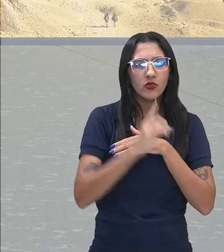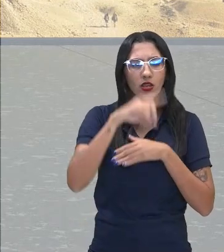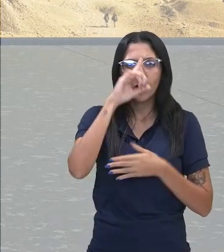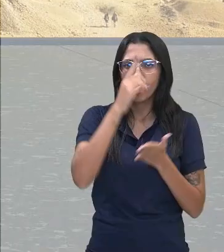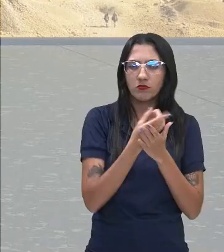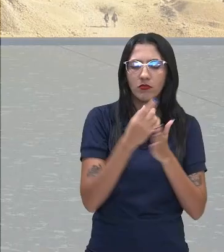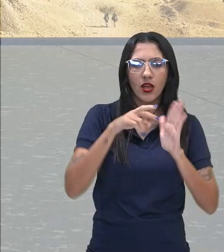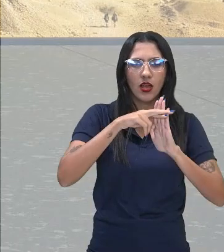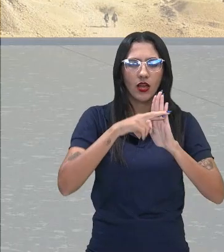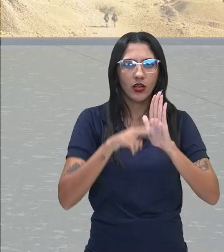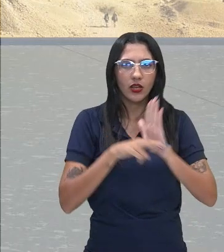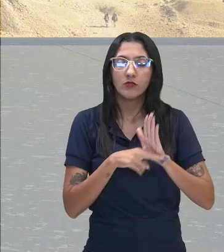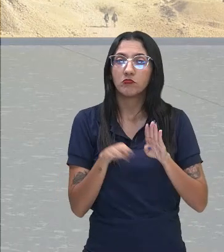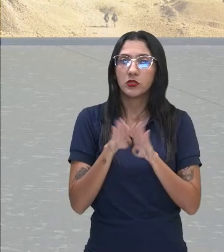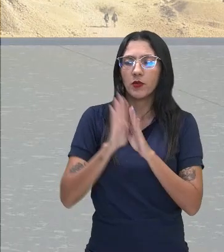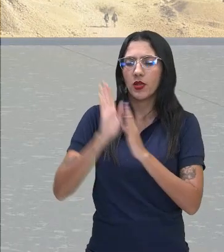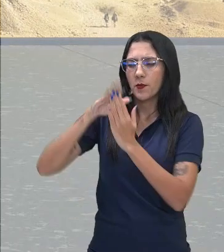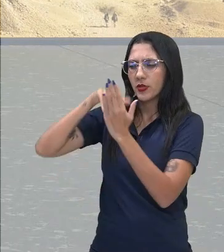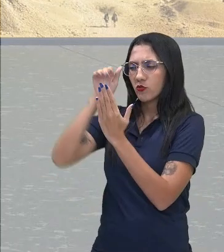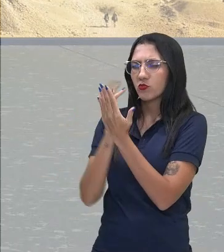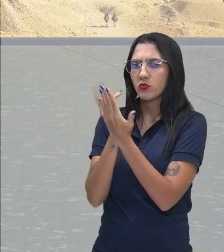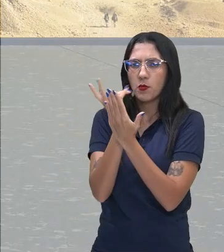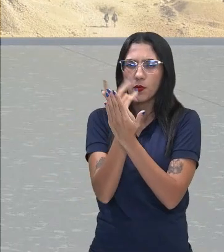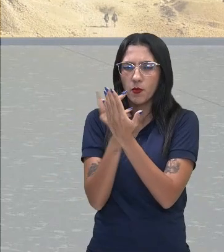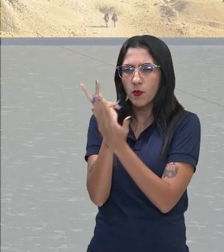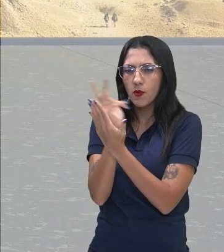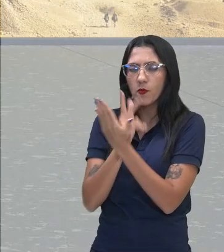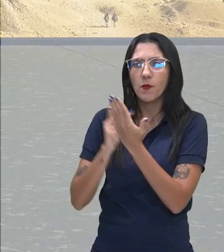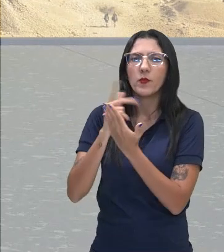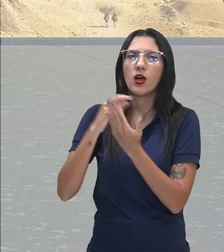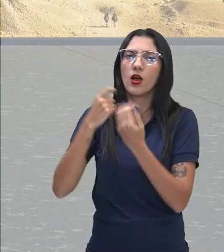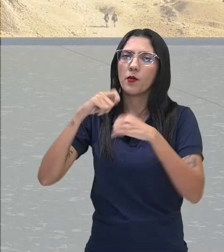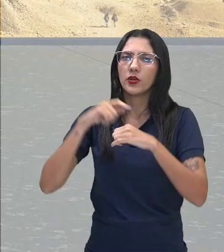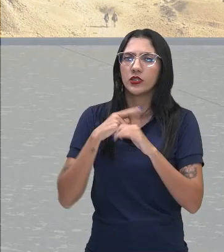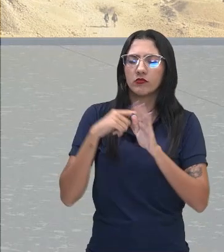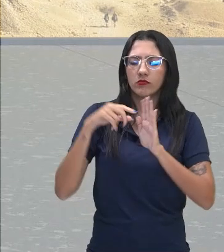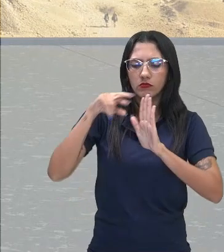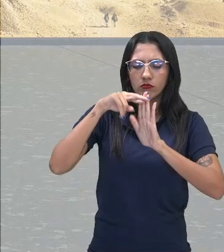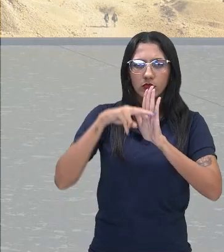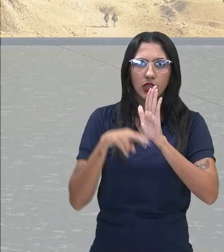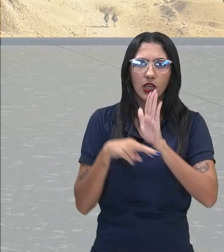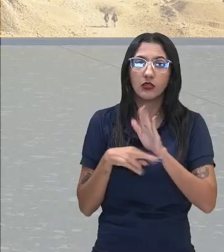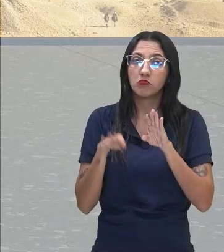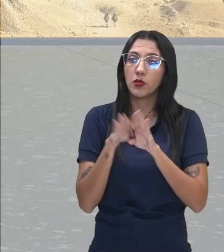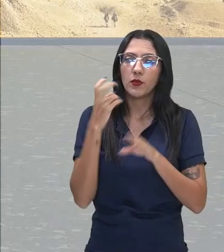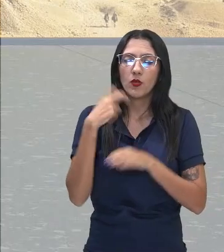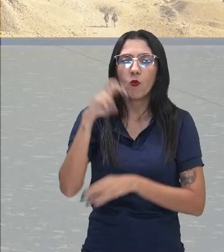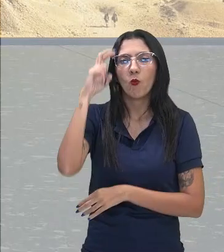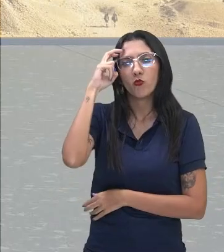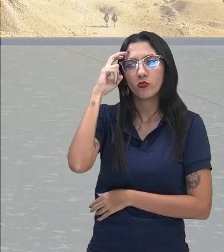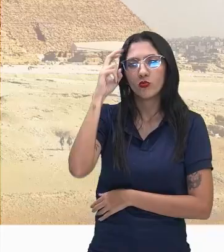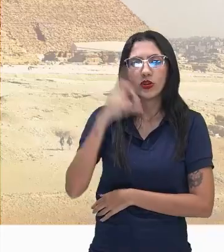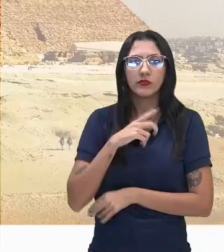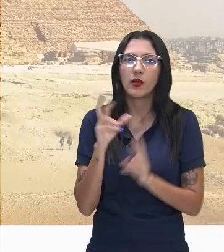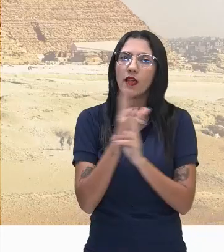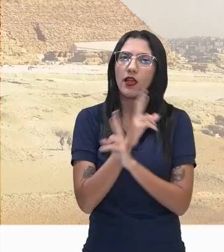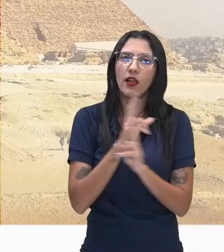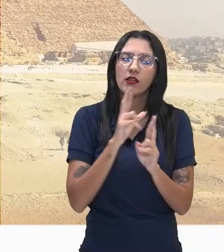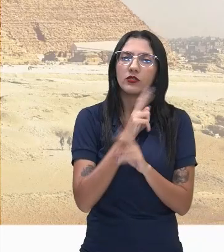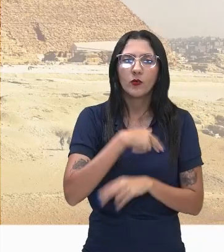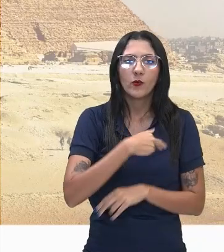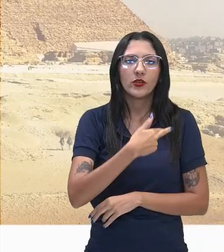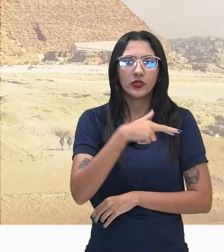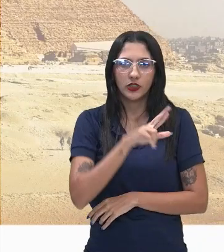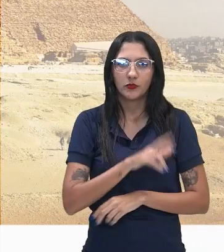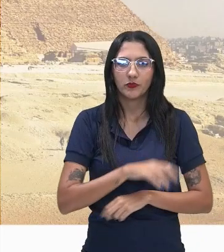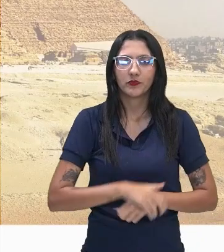tinham regras rígidas e toda a cultura egípcia era voltada para a religiosidade. O poder